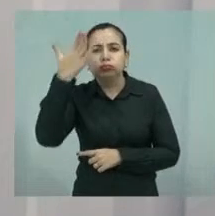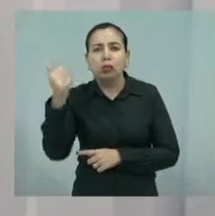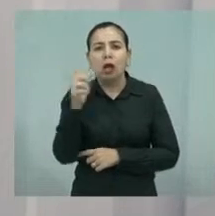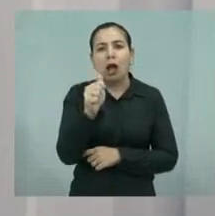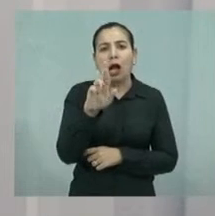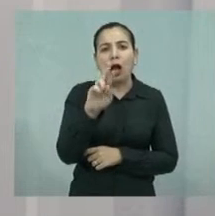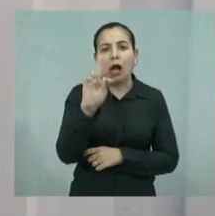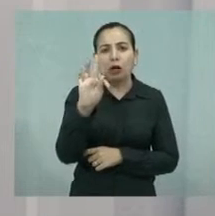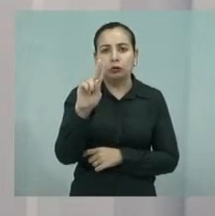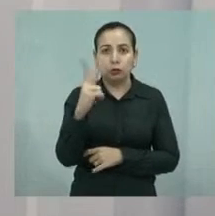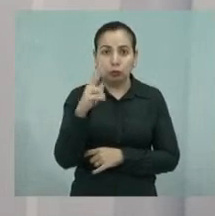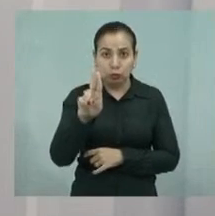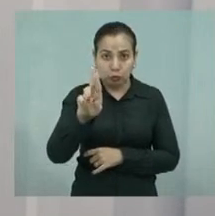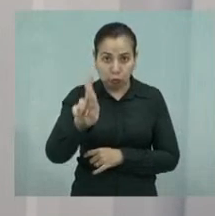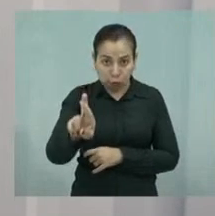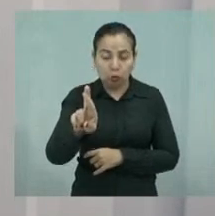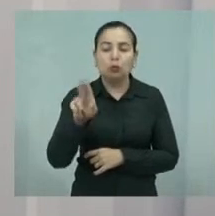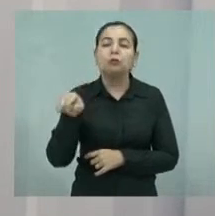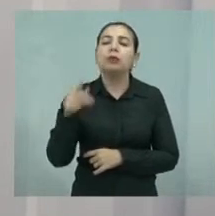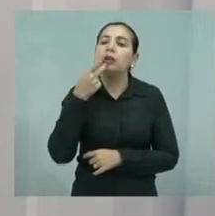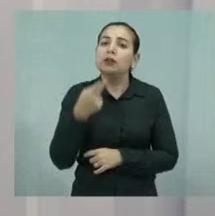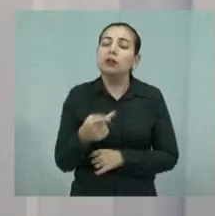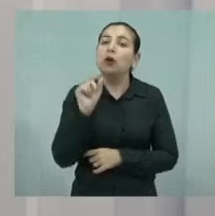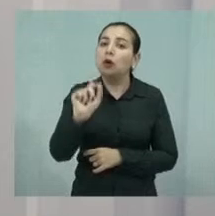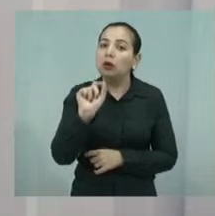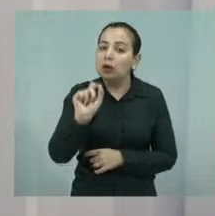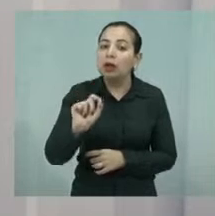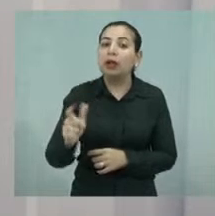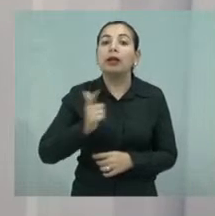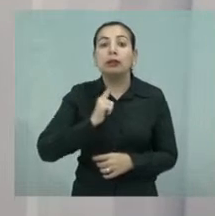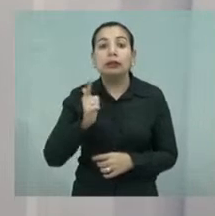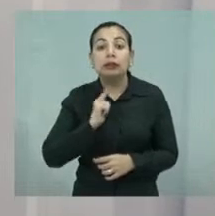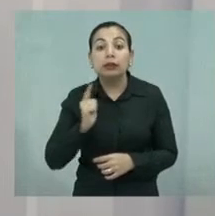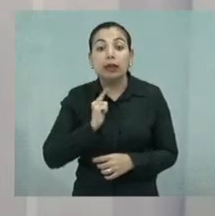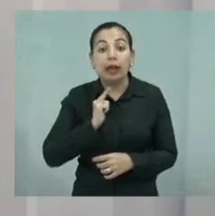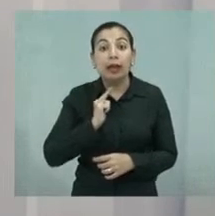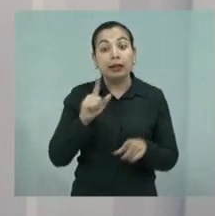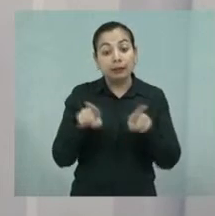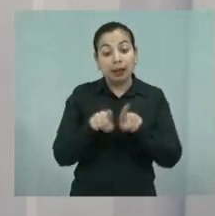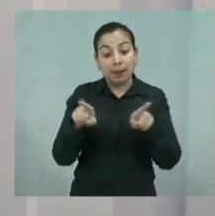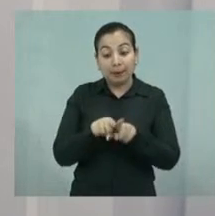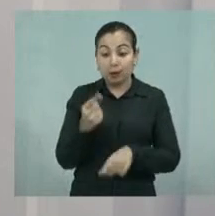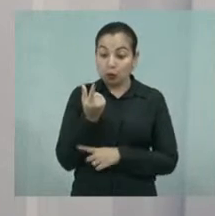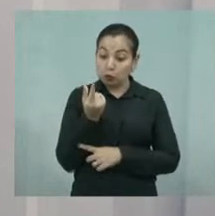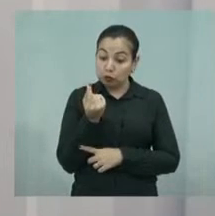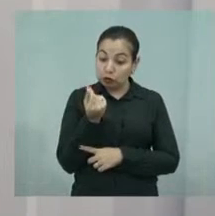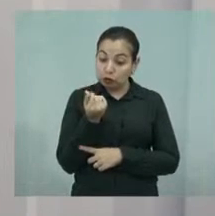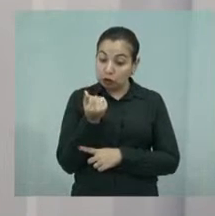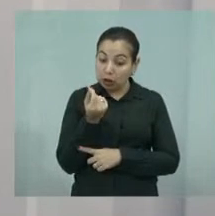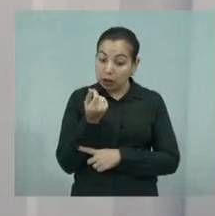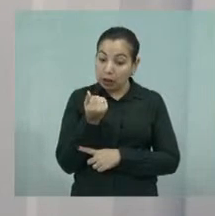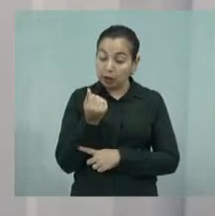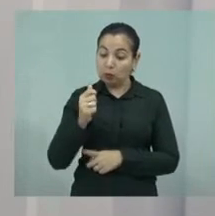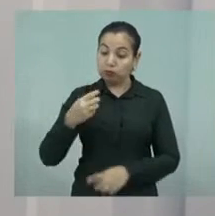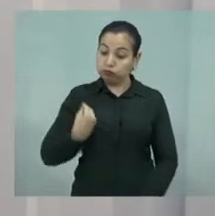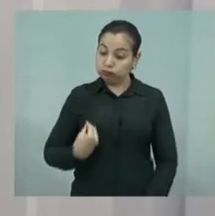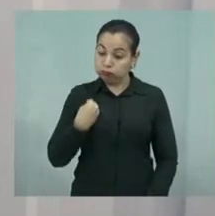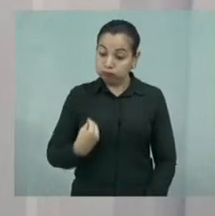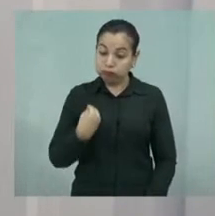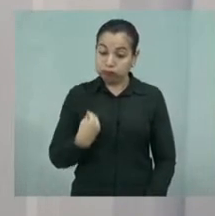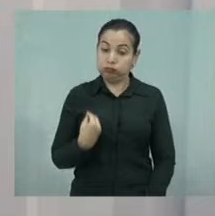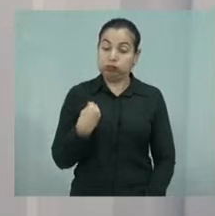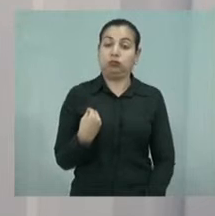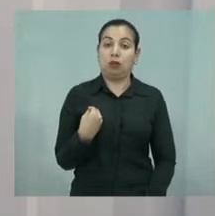tema, mas também traremos discussões sobre a questão da sustentabilidade financeira, né, que hoje